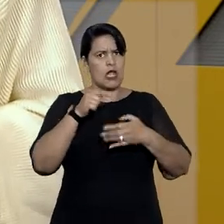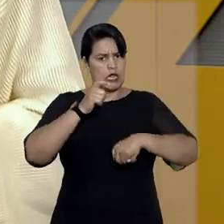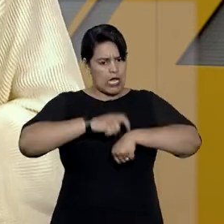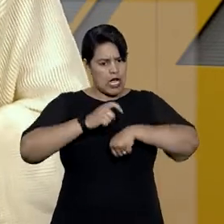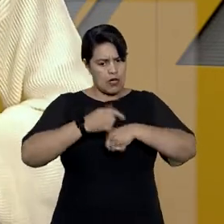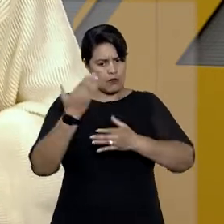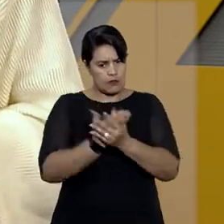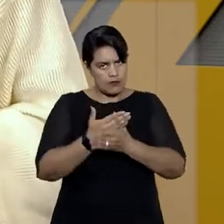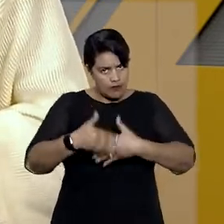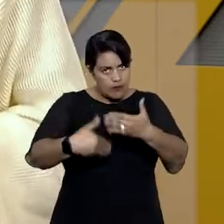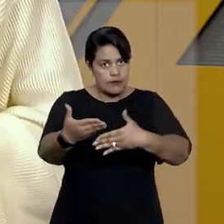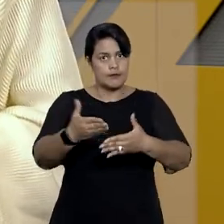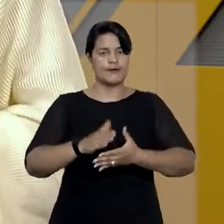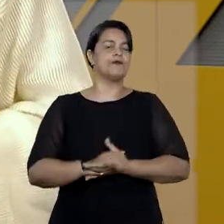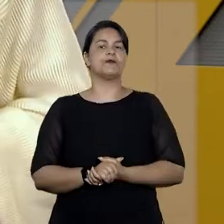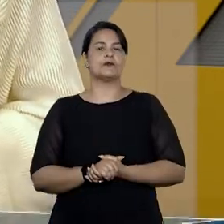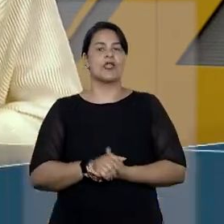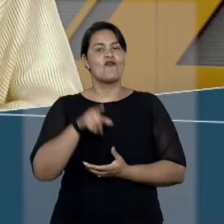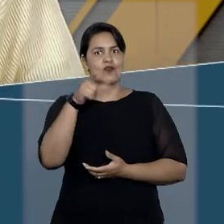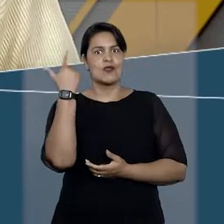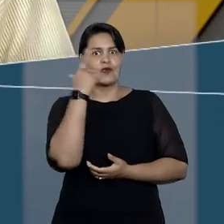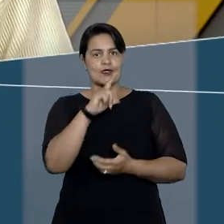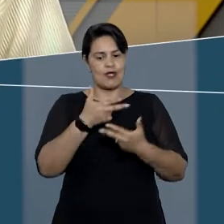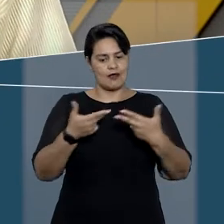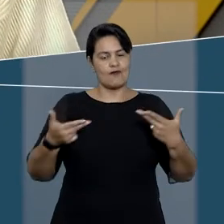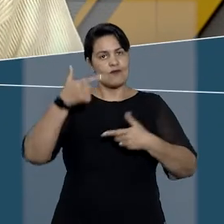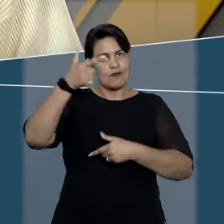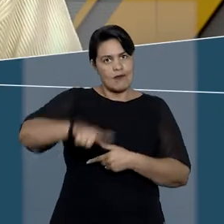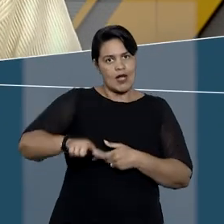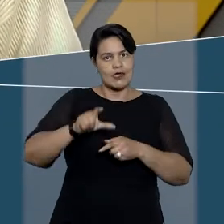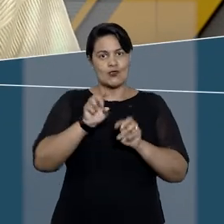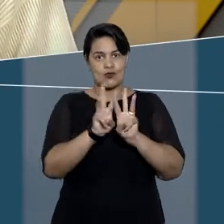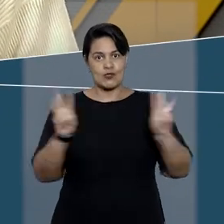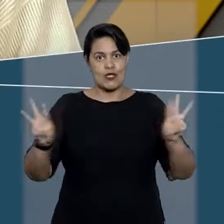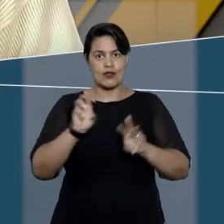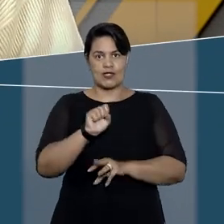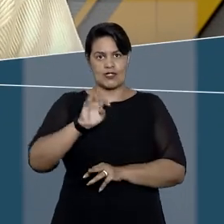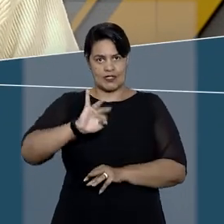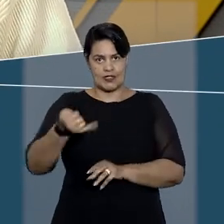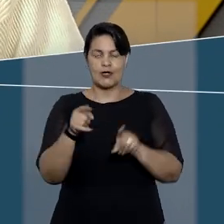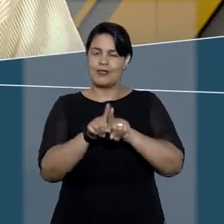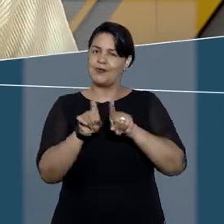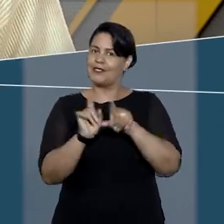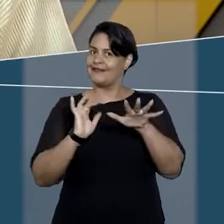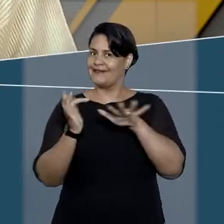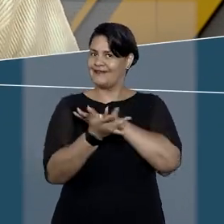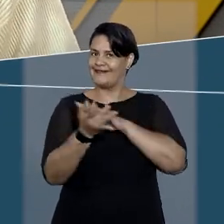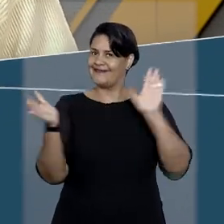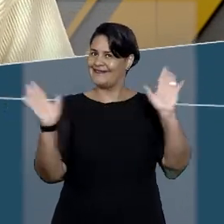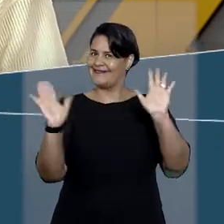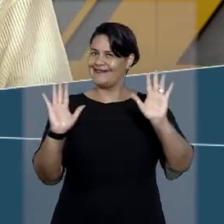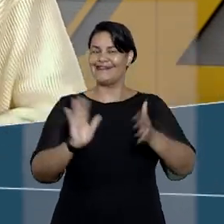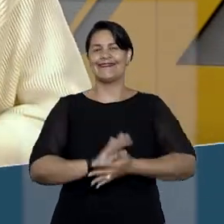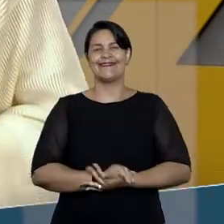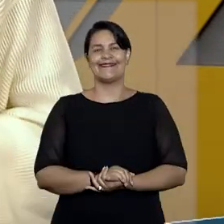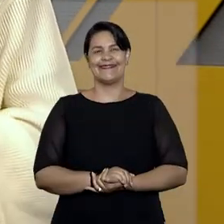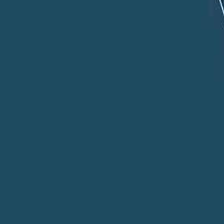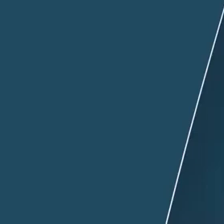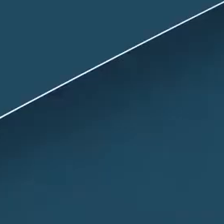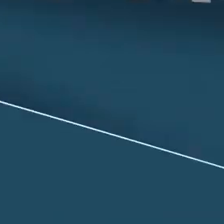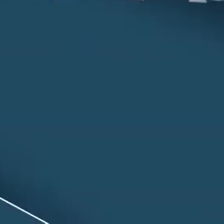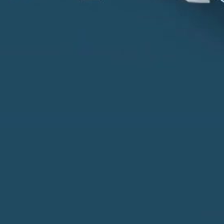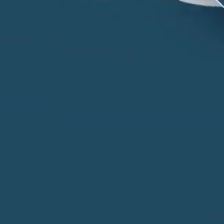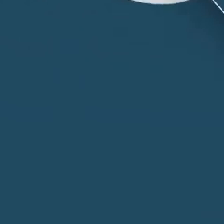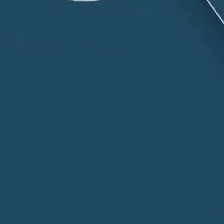confrontados na fase judicial. Você confere outras notícias no site do STJ e nas nossas redes sociais. Até a próxima!